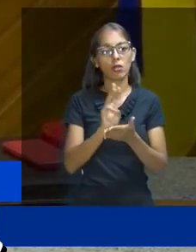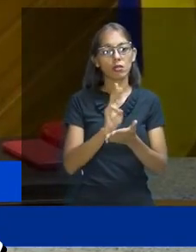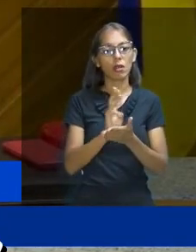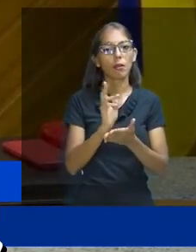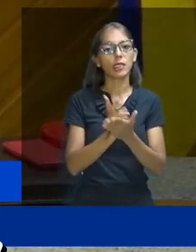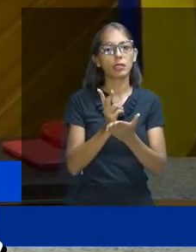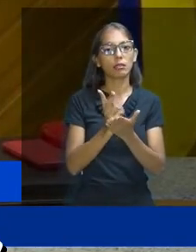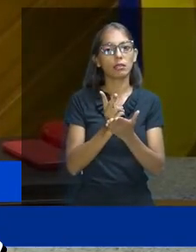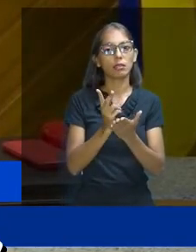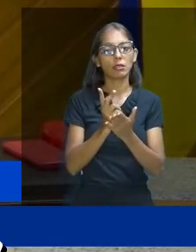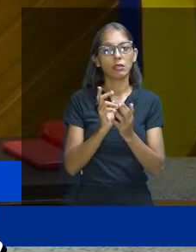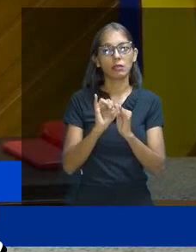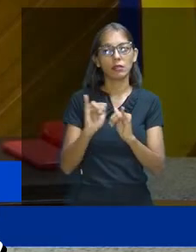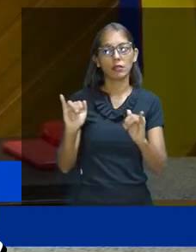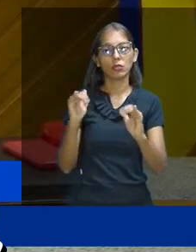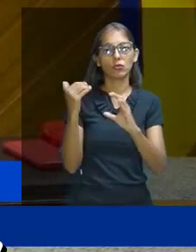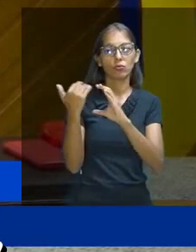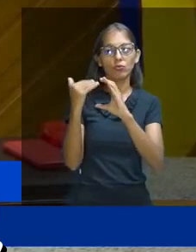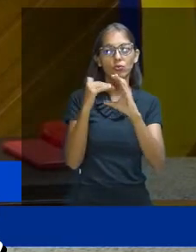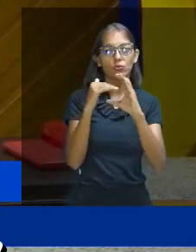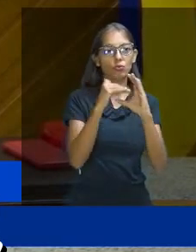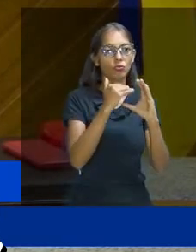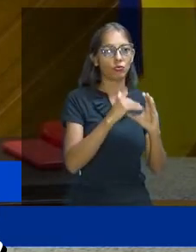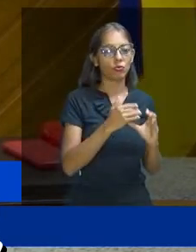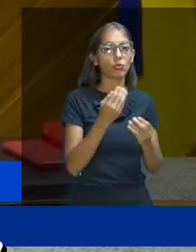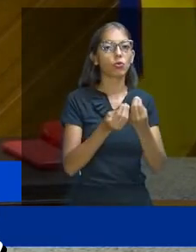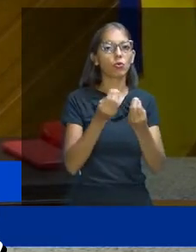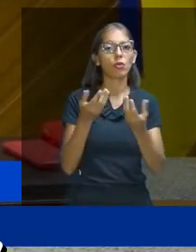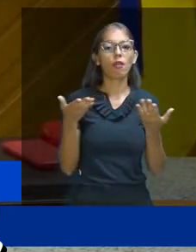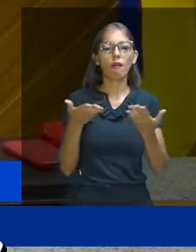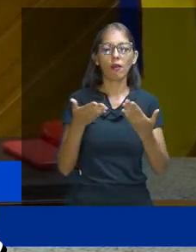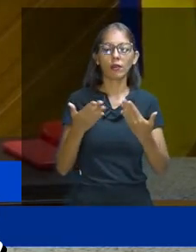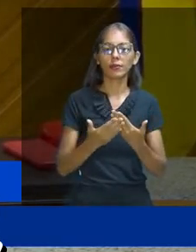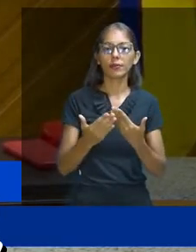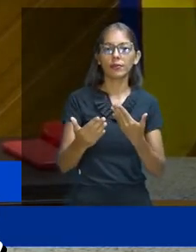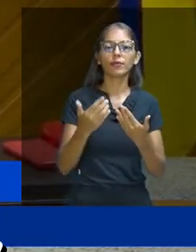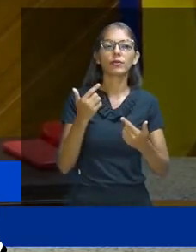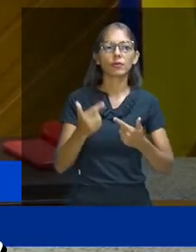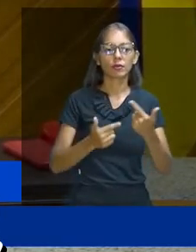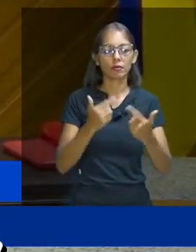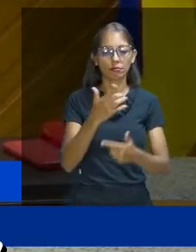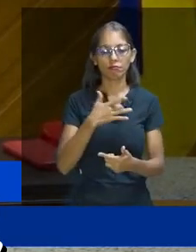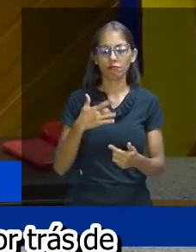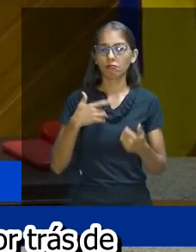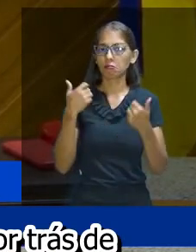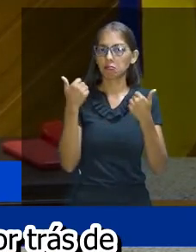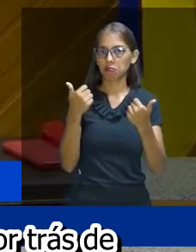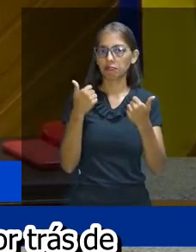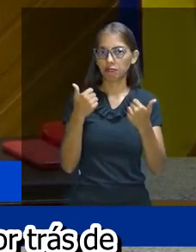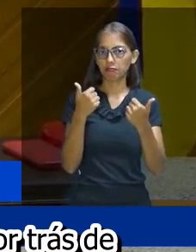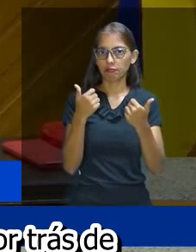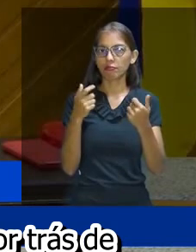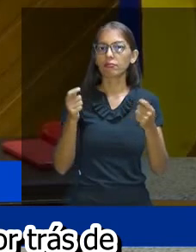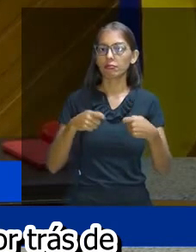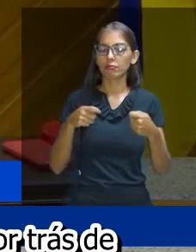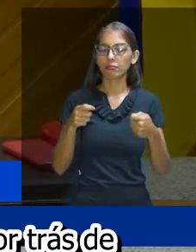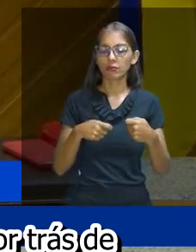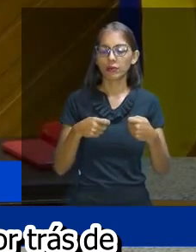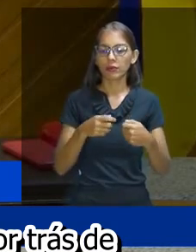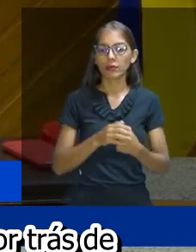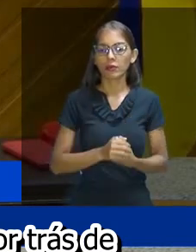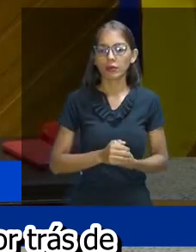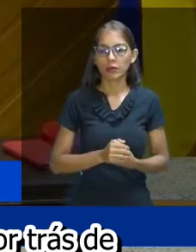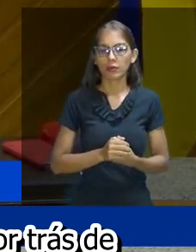informados da nossa preocupação em trabalharmos com saúde, vendo e olhando pela